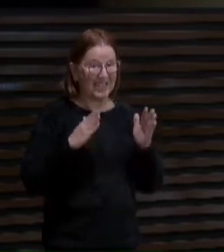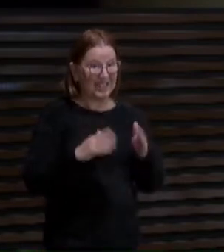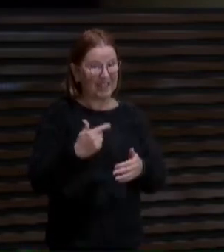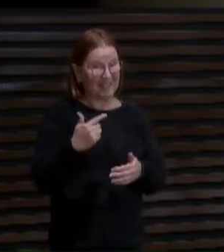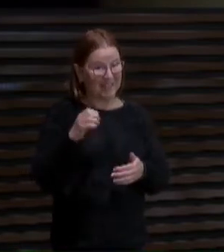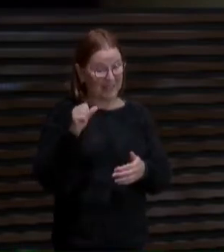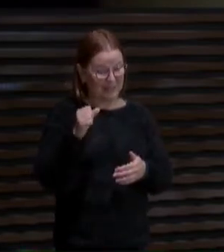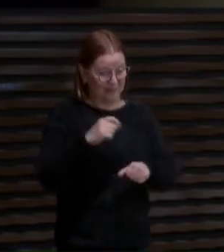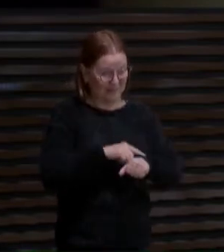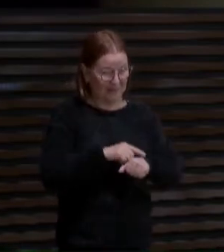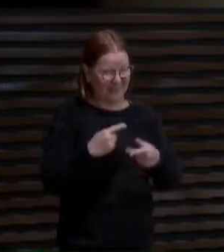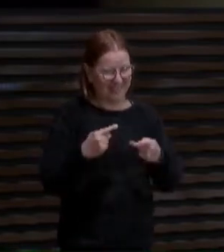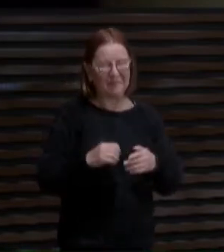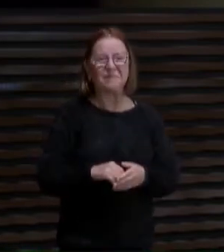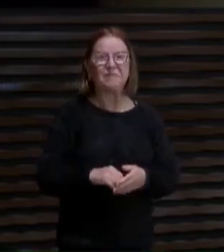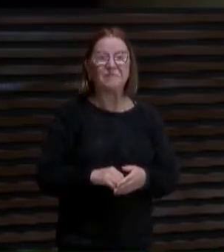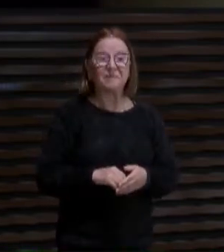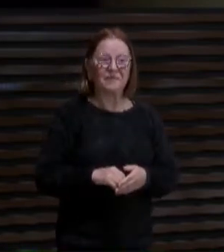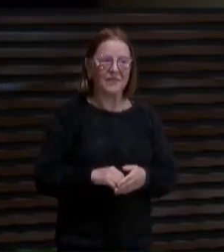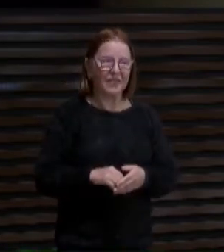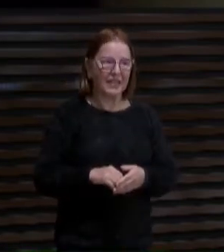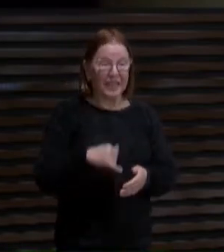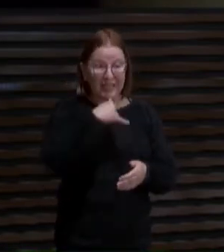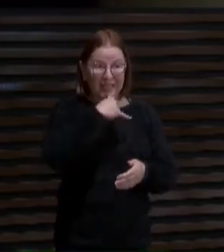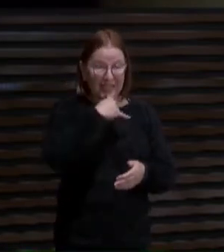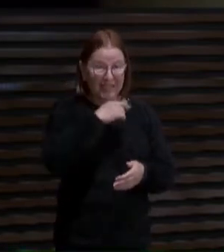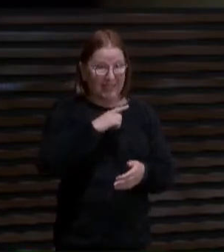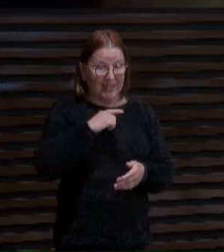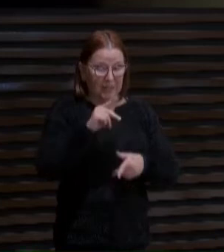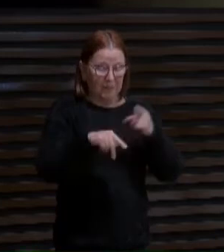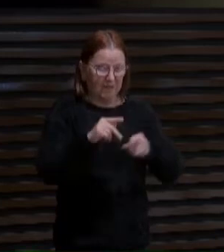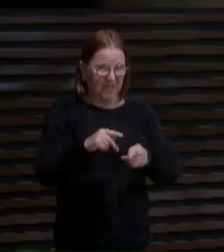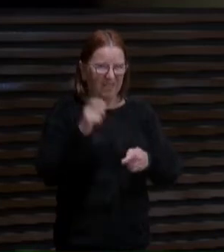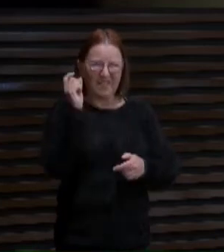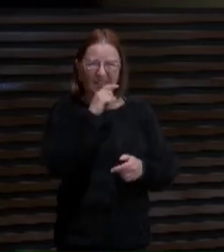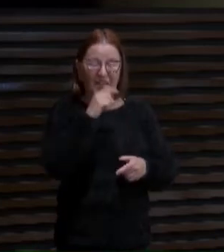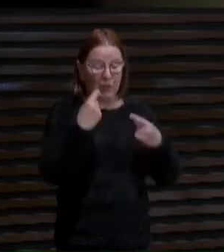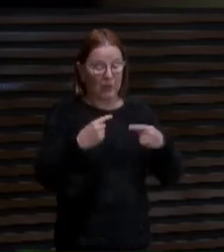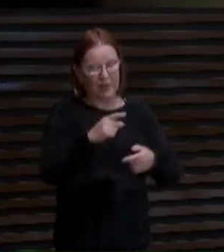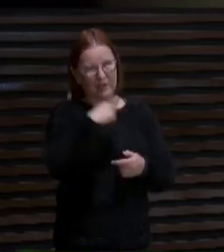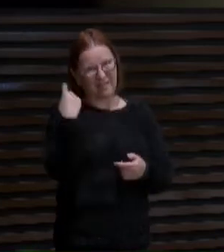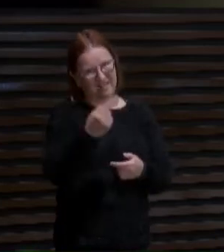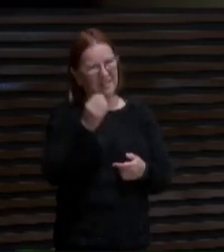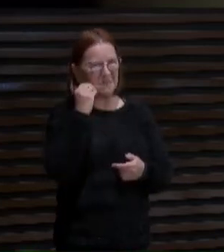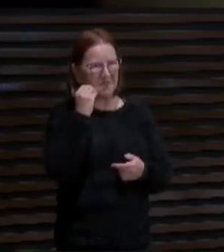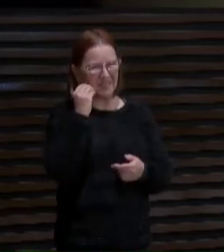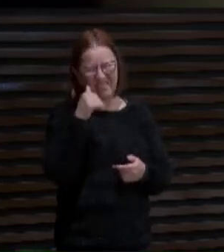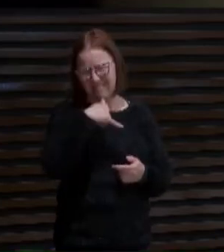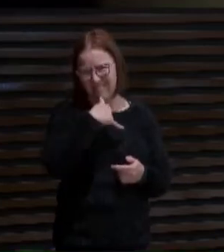então é triste ter pessoas espalhando boatos sobre nós trata-se de uma experiência amarga que muitos de nós já vivenciamos